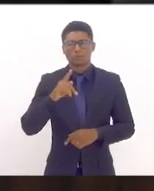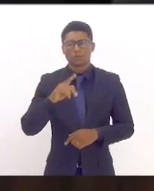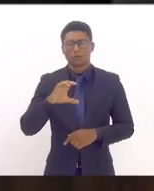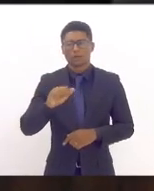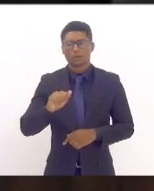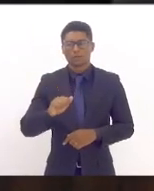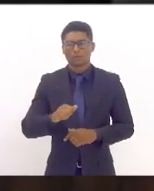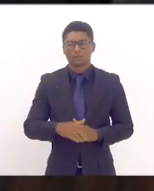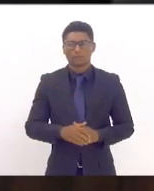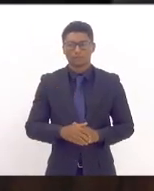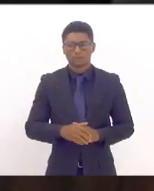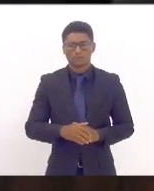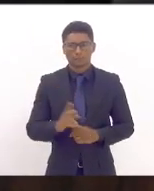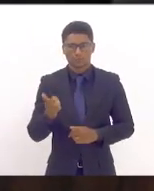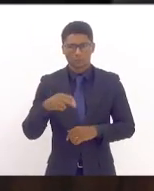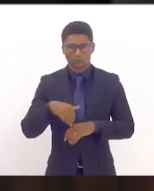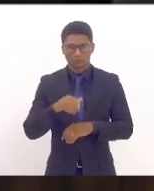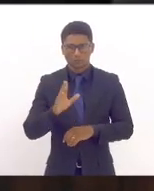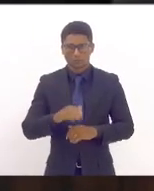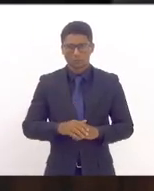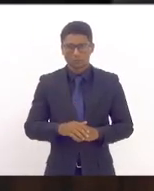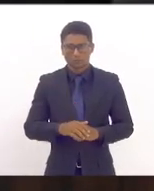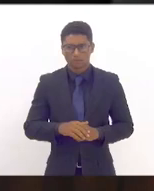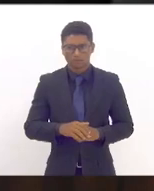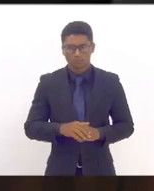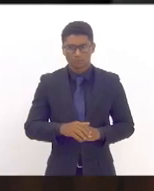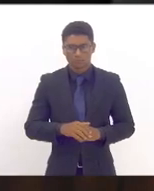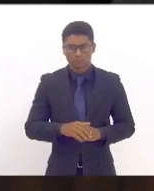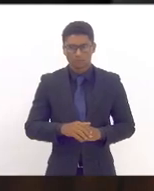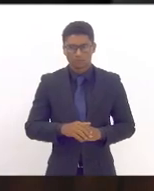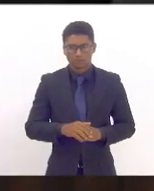aí só em cima de toda a remuneração não querida